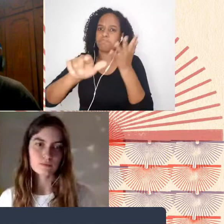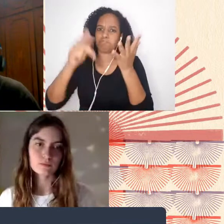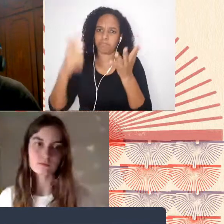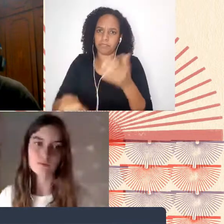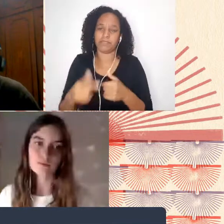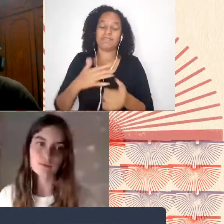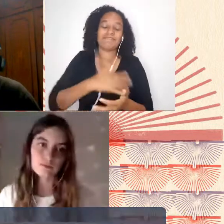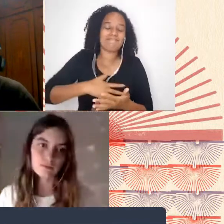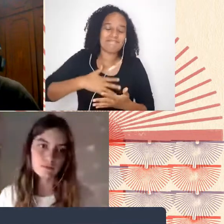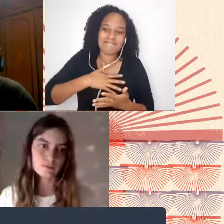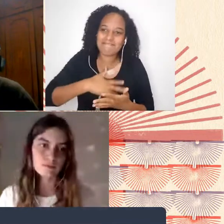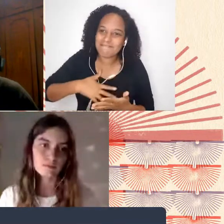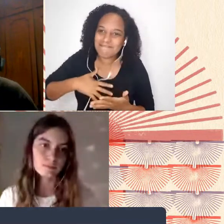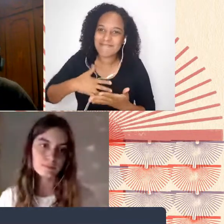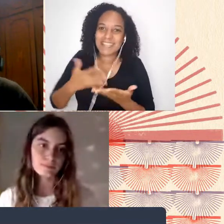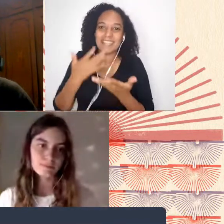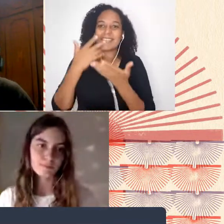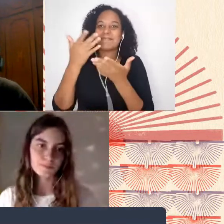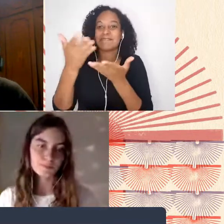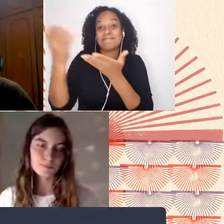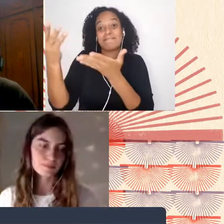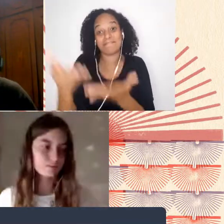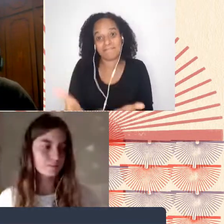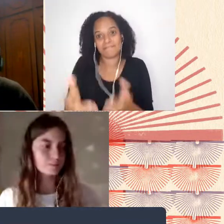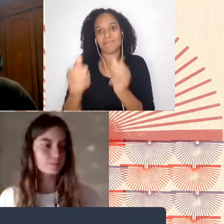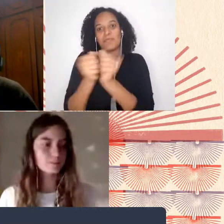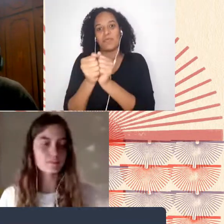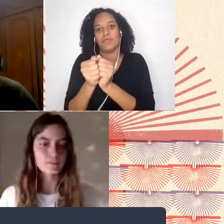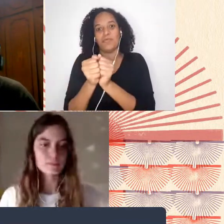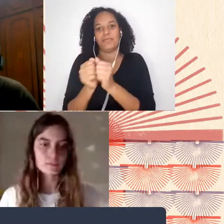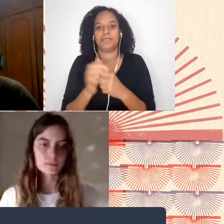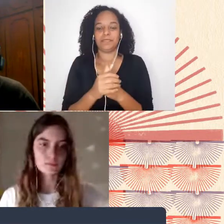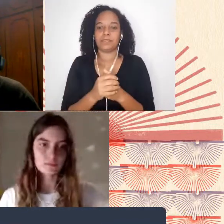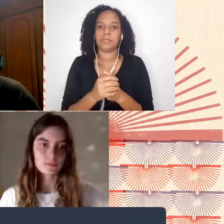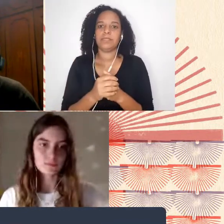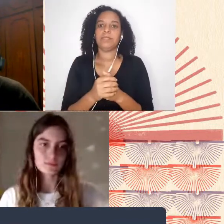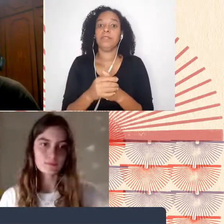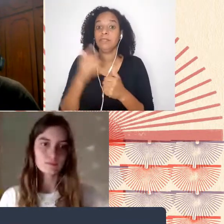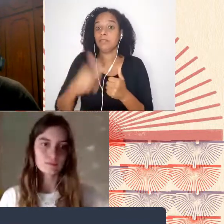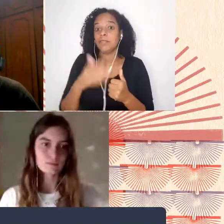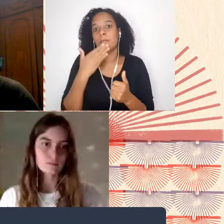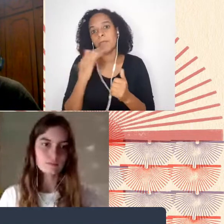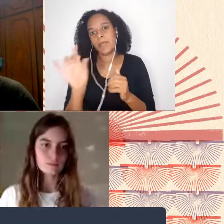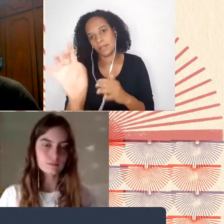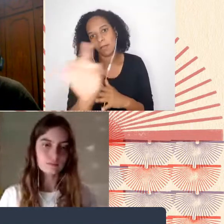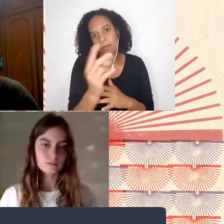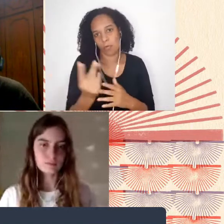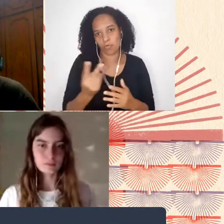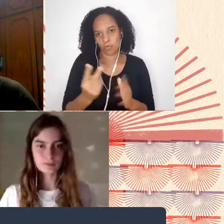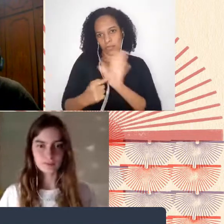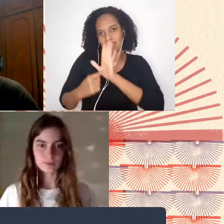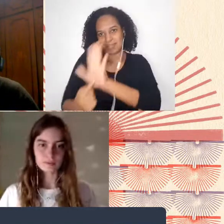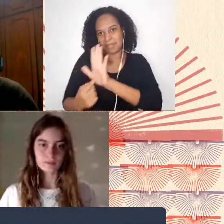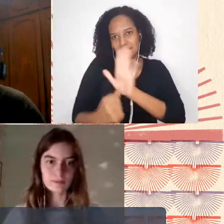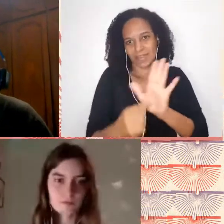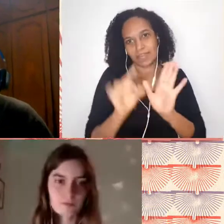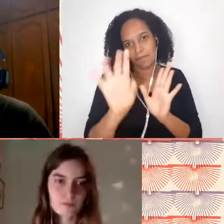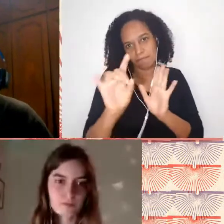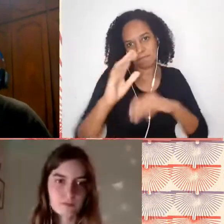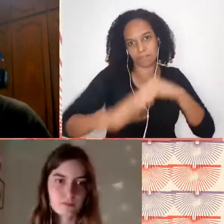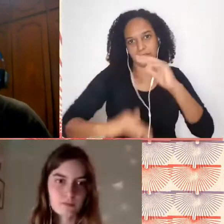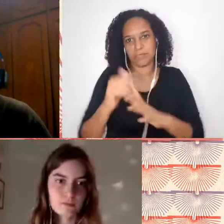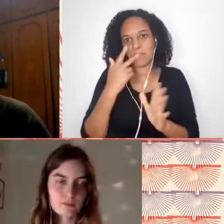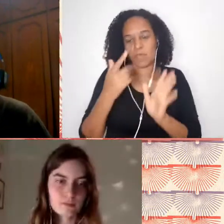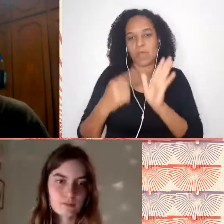prazer imenso você aqui com a gente. Vou pedir para as meninas rapidamente se apresentarem novamente, porque tem